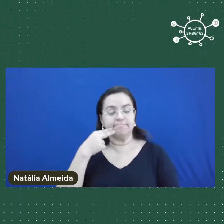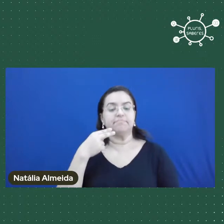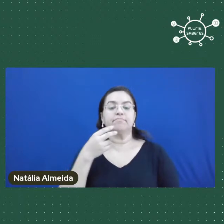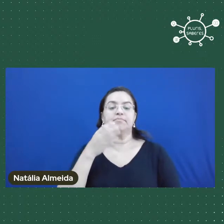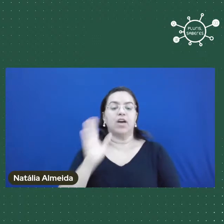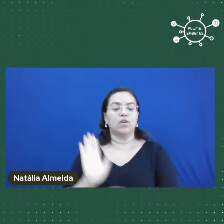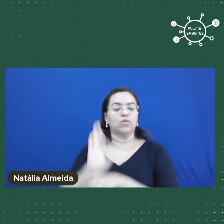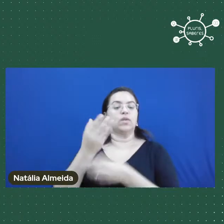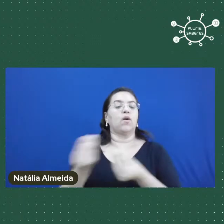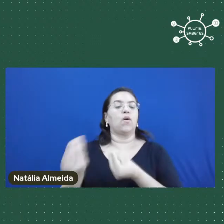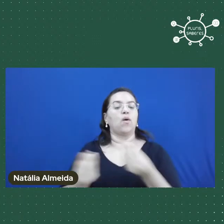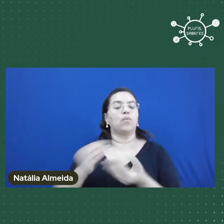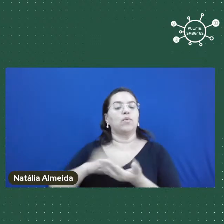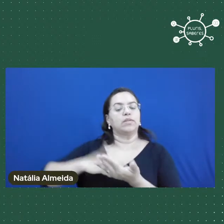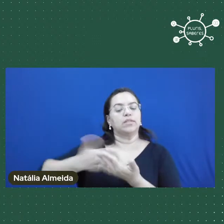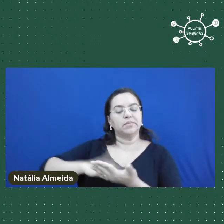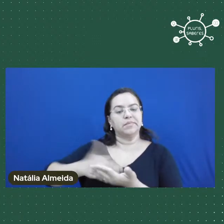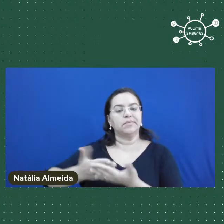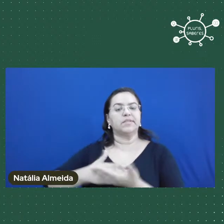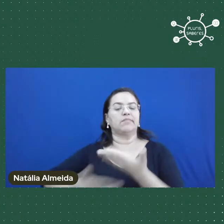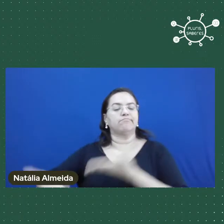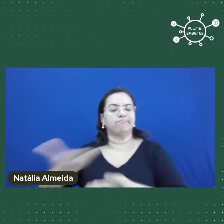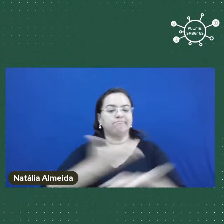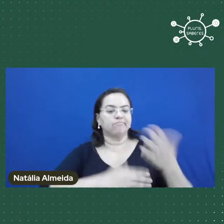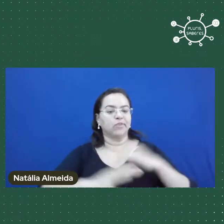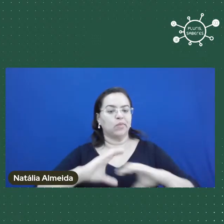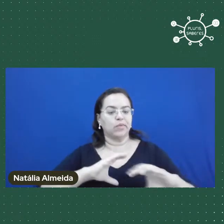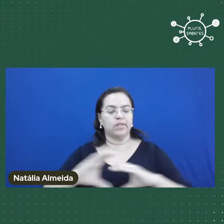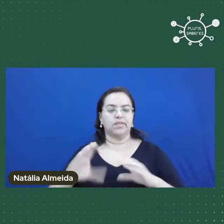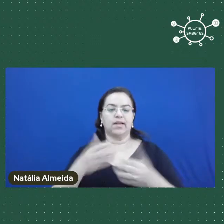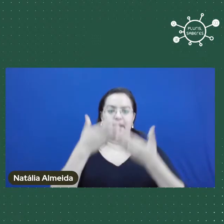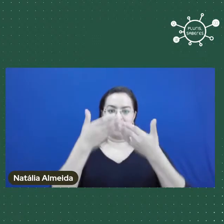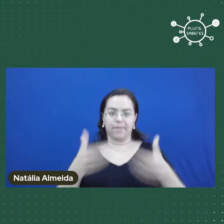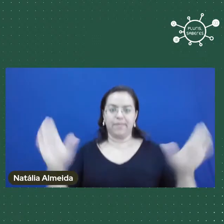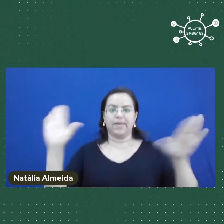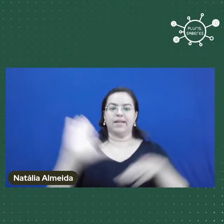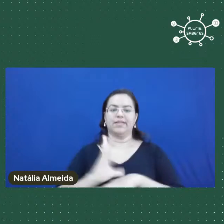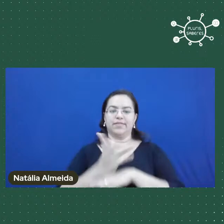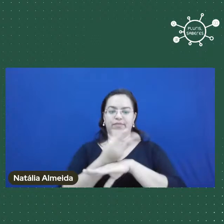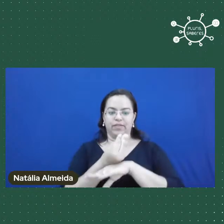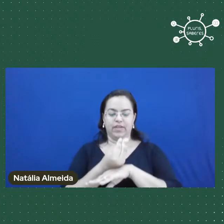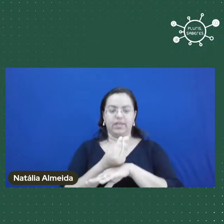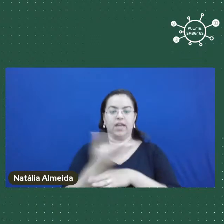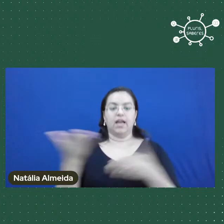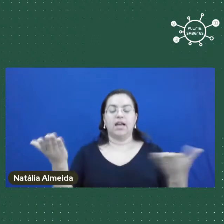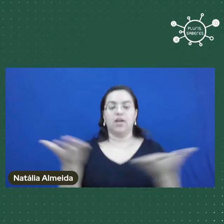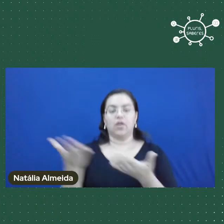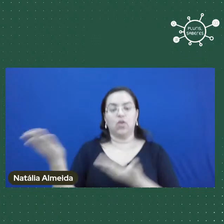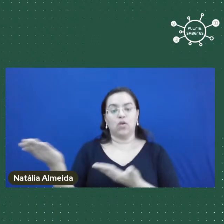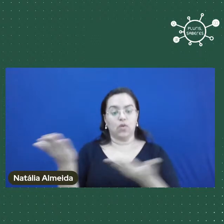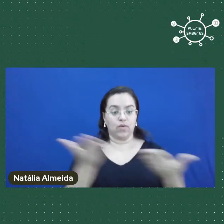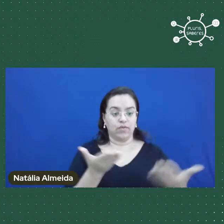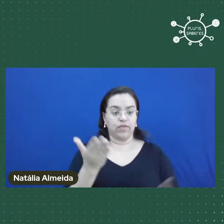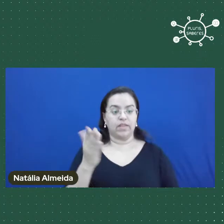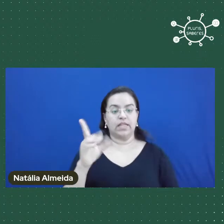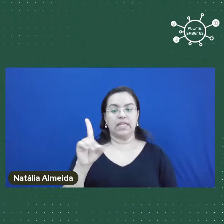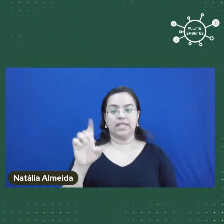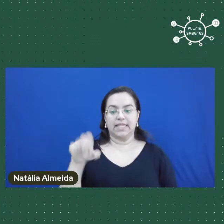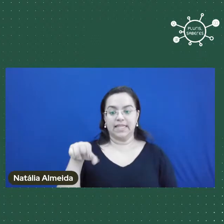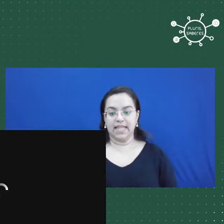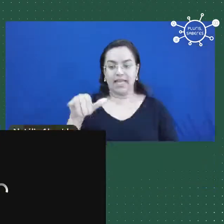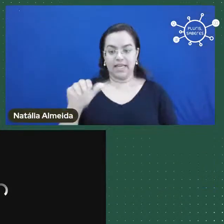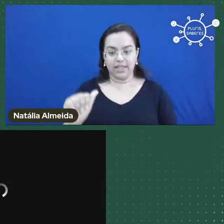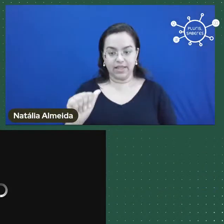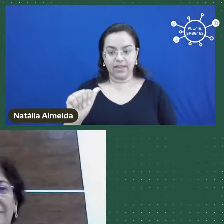manhã. Então, vamos abrir nosso evento. Eu gostaria de chamar agora a Dênia Maria Augusto Guimarães, é